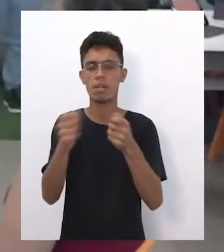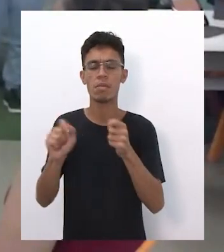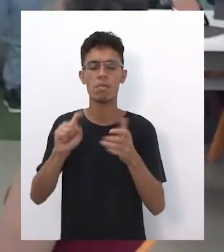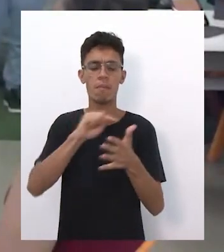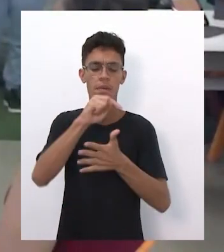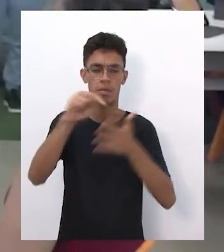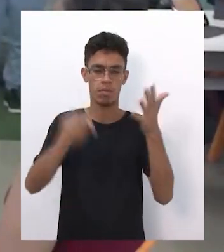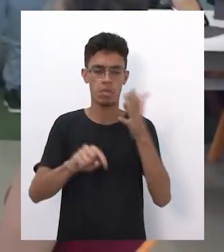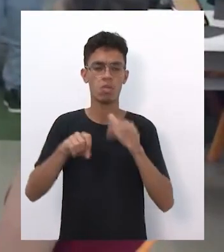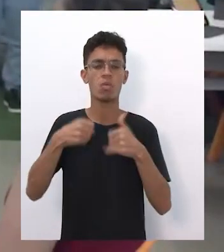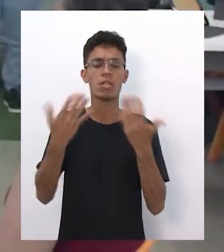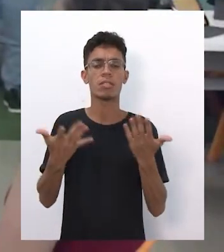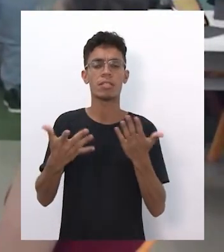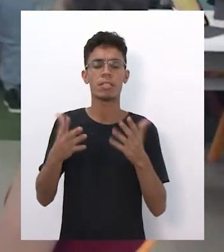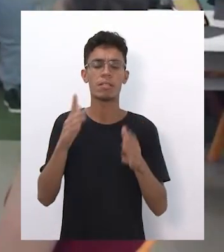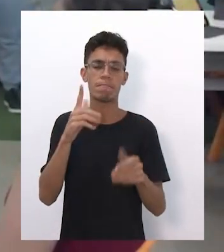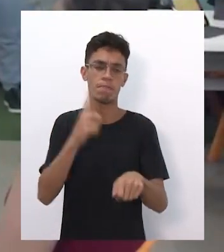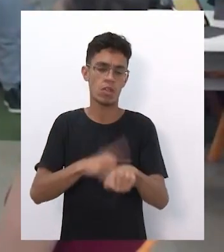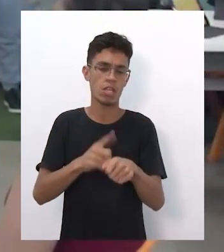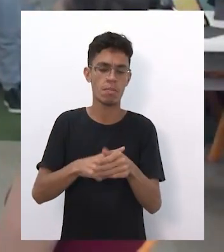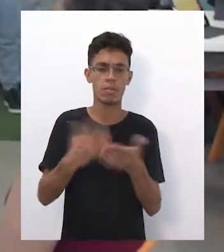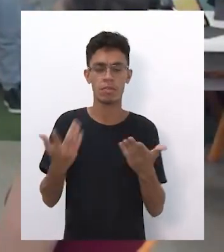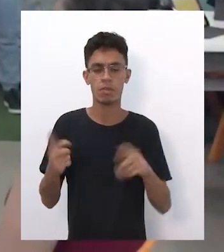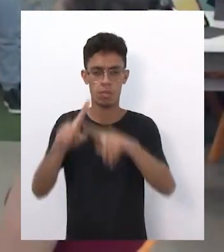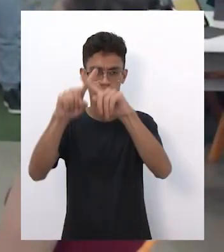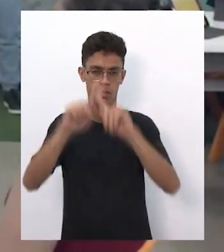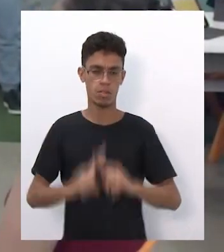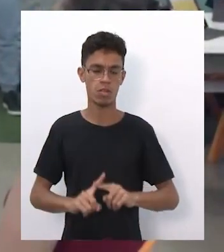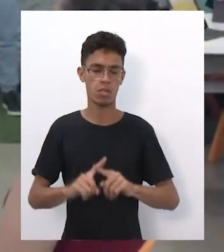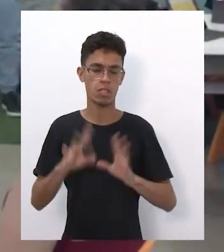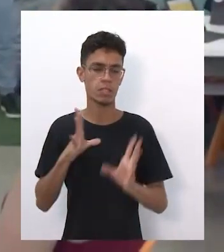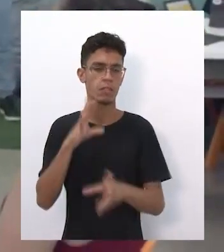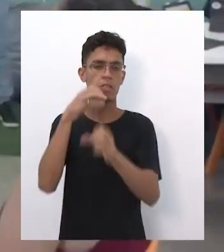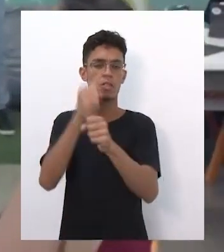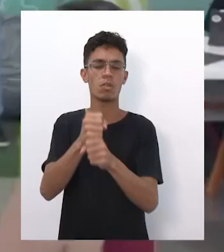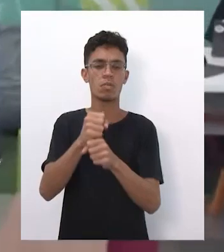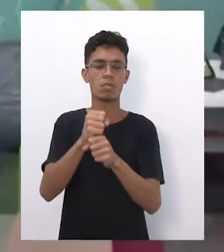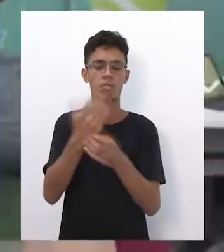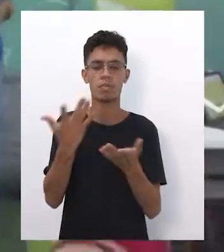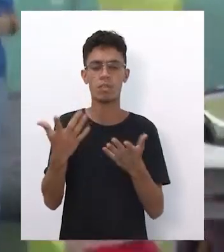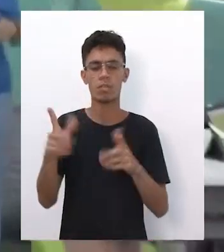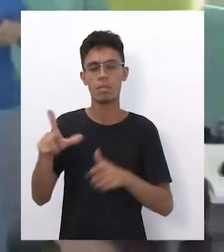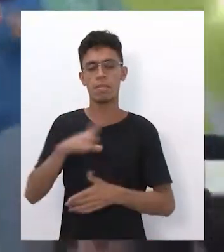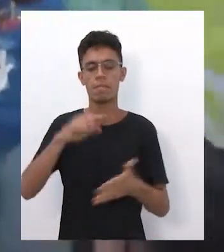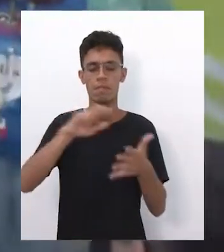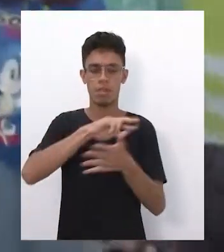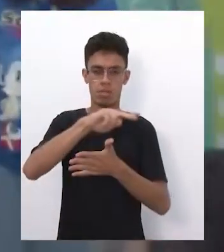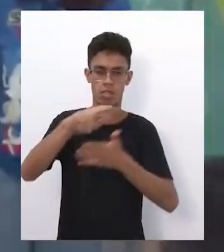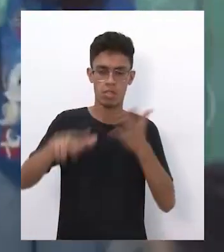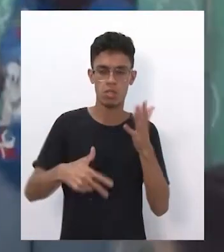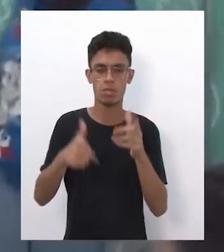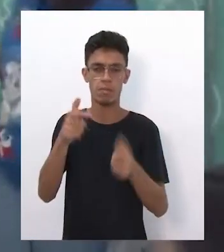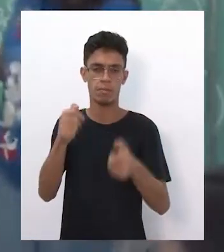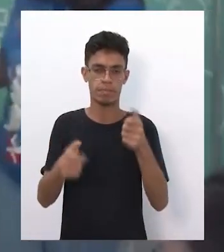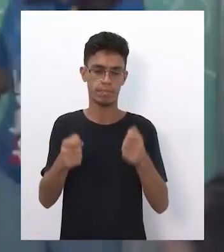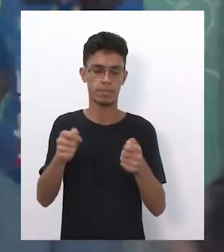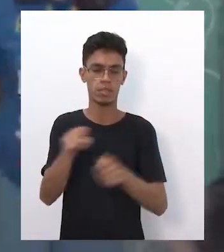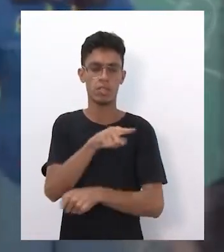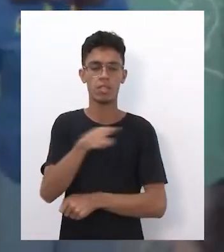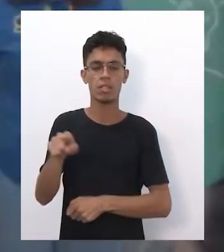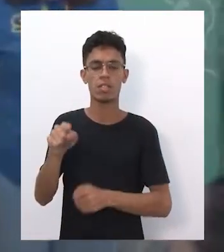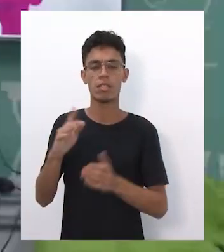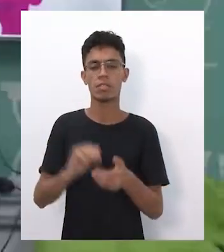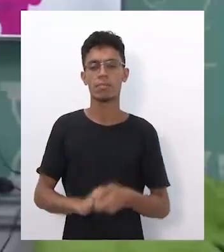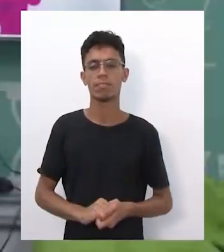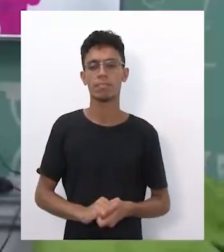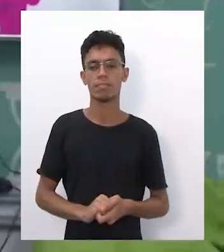dos jogos? Tempo, competição, pontuação. Então, a gente vai trabalhar com vocês um pouquinho sobre a gamificação, que é uma